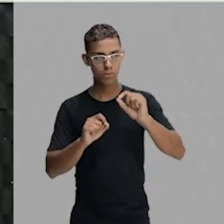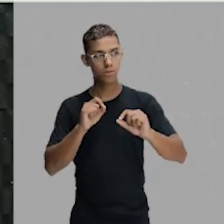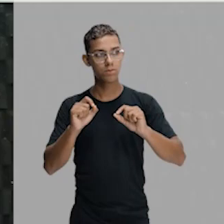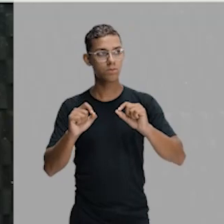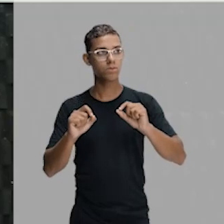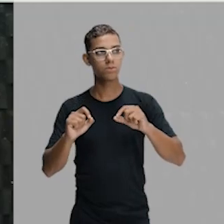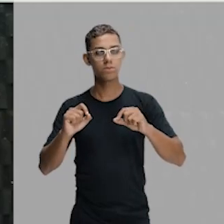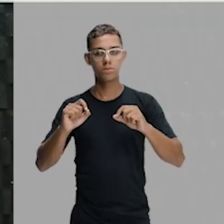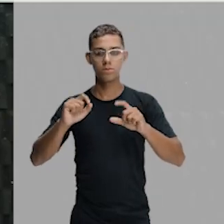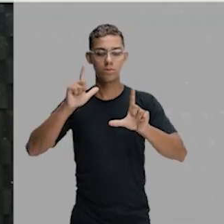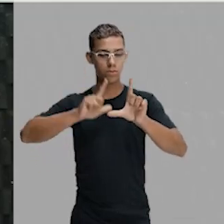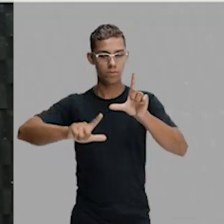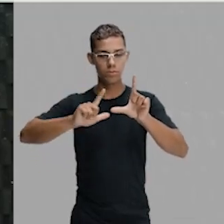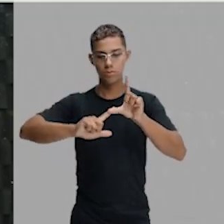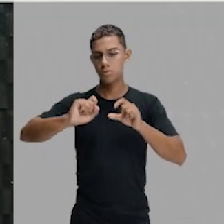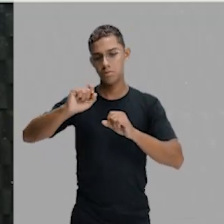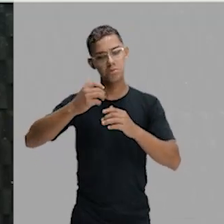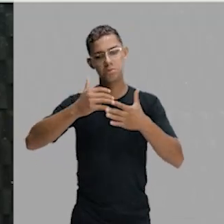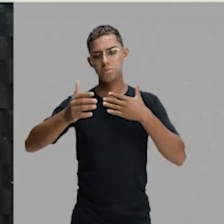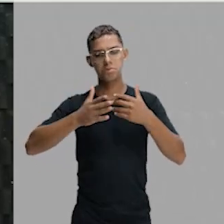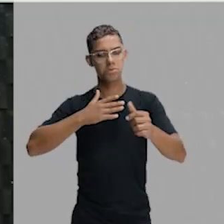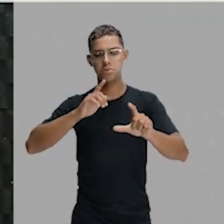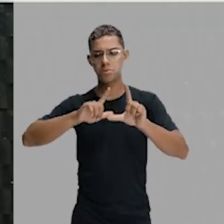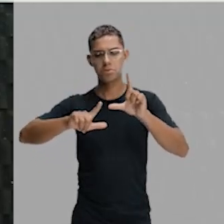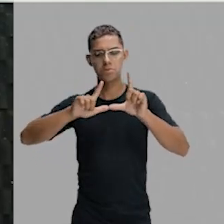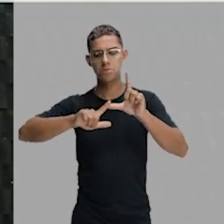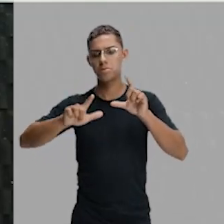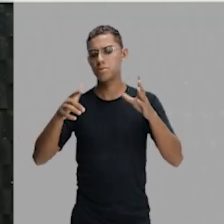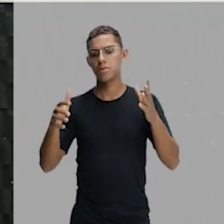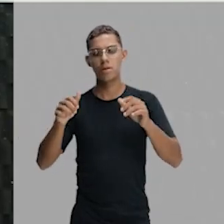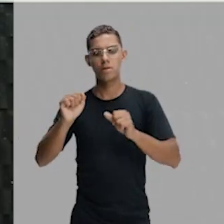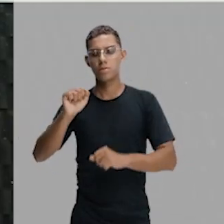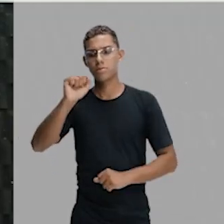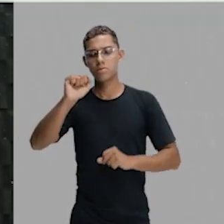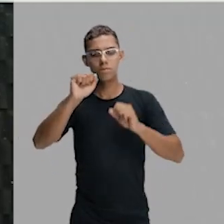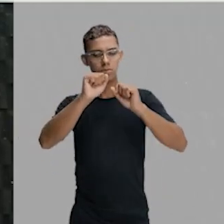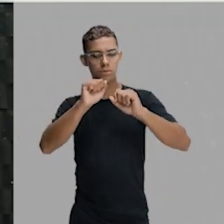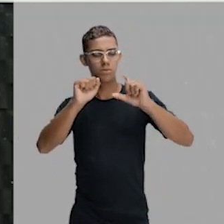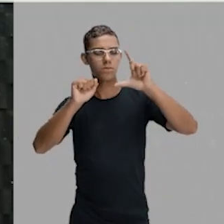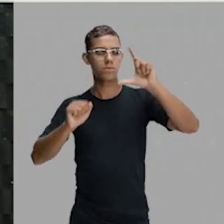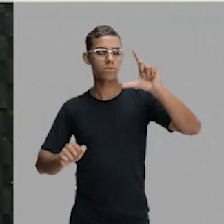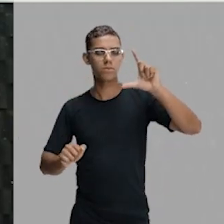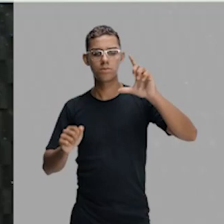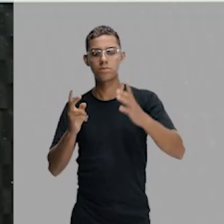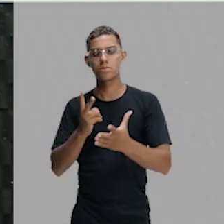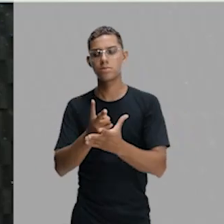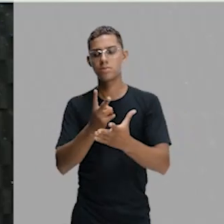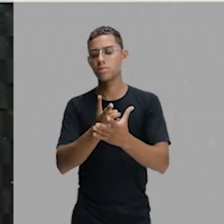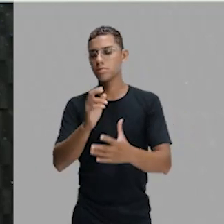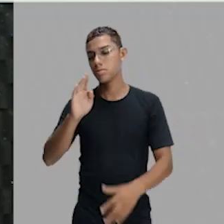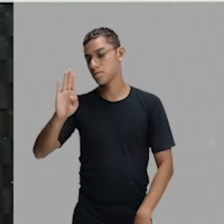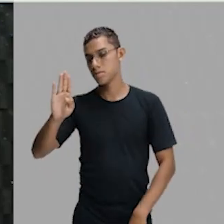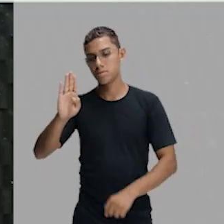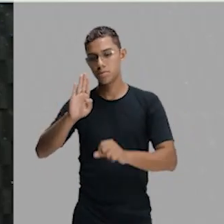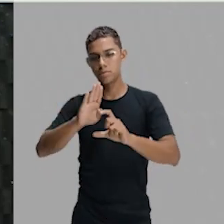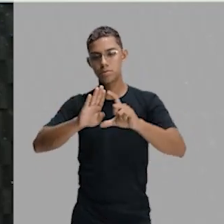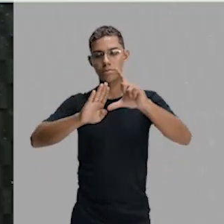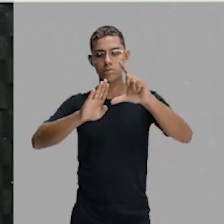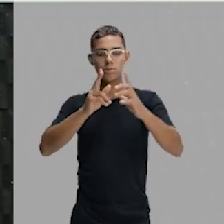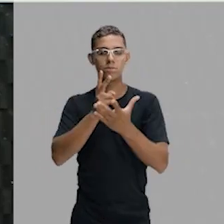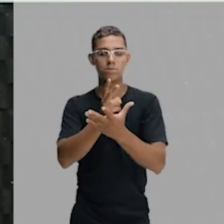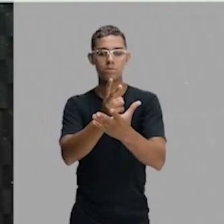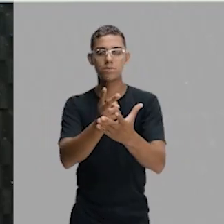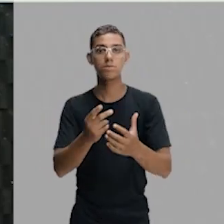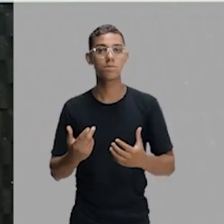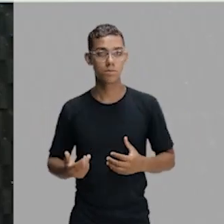letra maiúscula eu posso usar qualquer letra. Se eu utilizar a letra A, eu vou usar A o tempo todo. Se eu utilizar a letra B, eu vou utilizar a